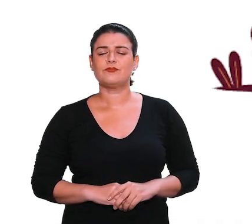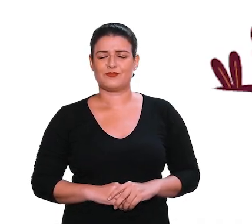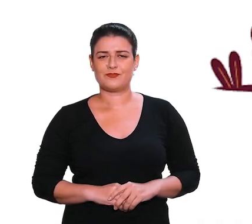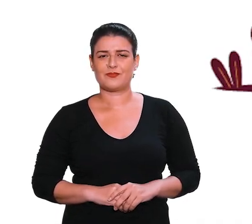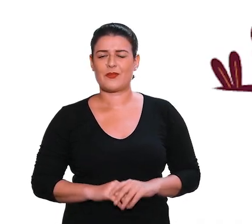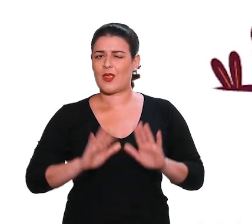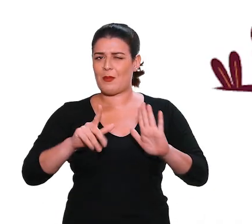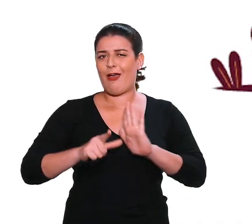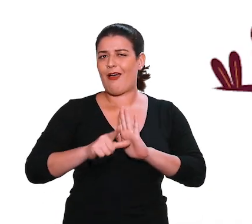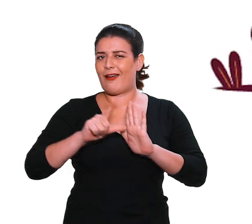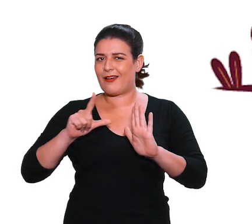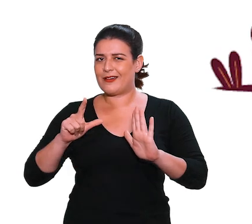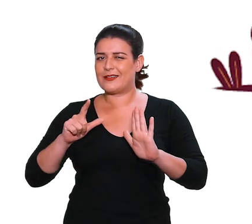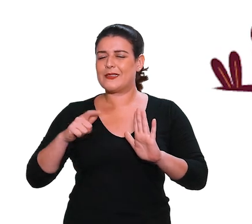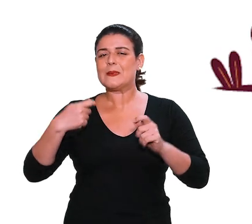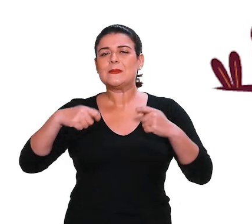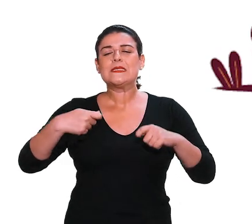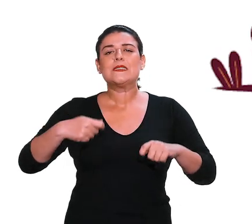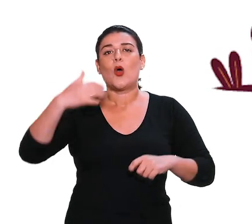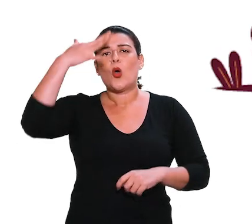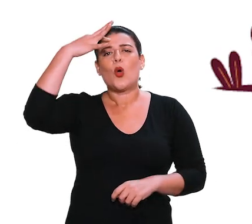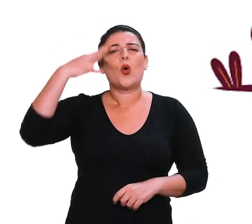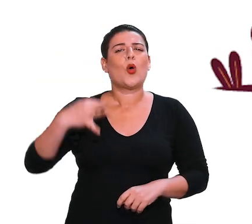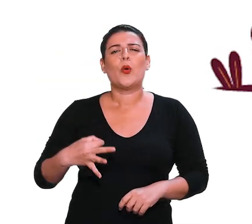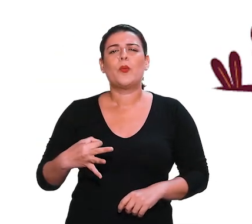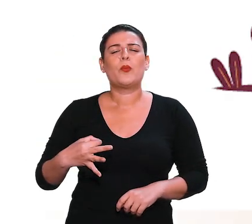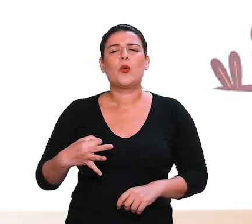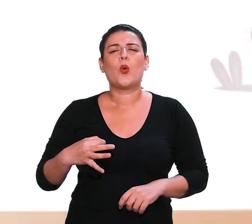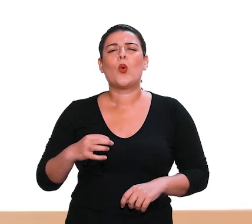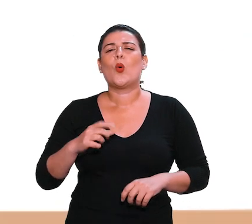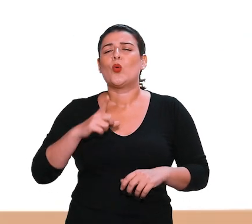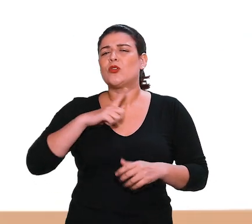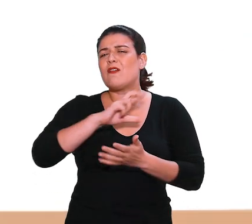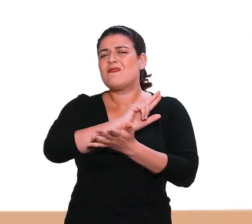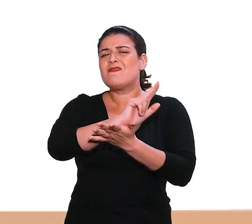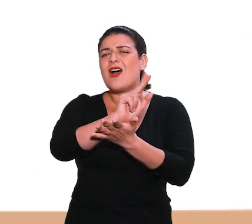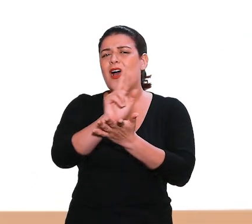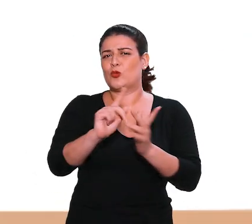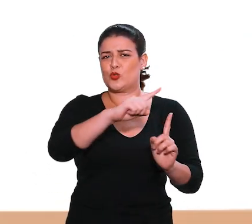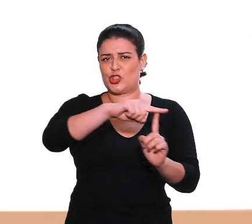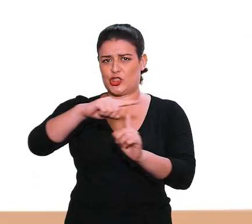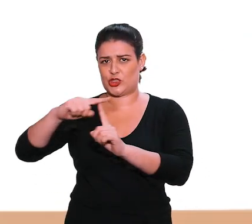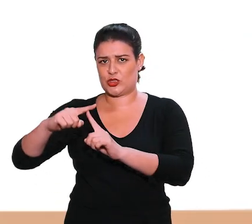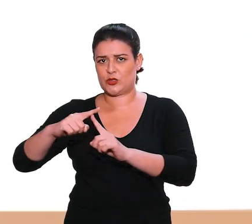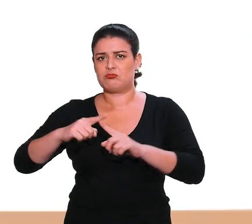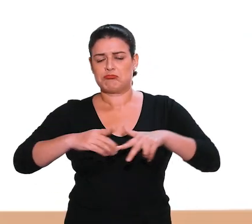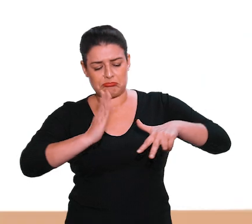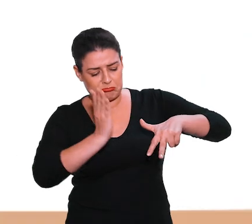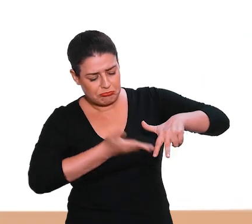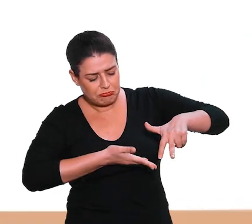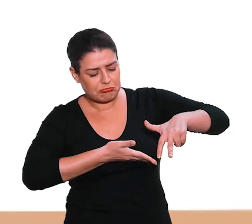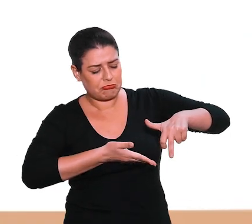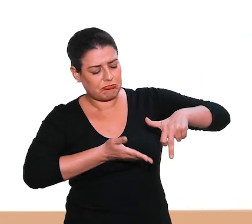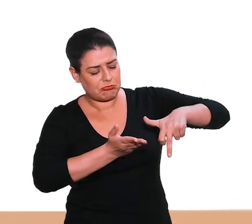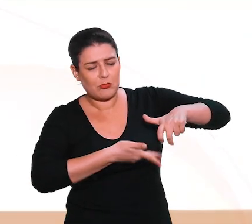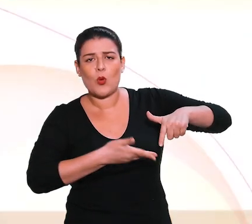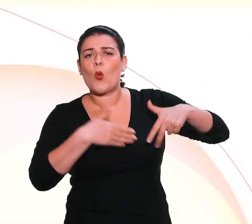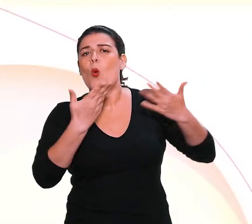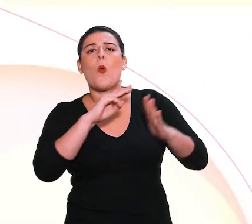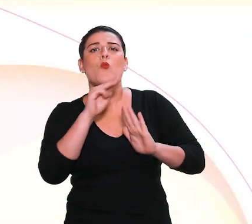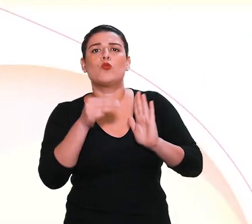Antes de mais nada, a gente precisa entender um pouquinho sobre o que são as amputações. E eu trago para vocês dados que são